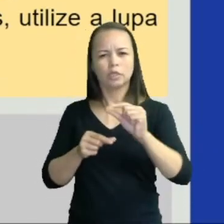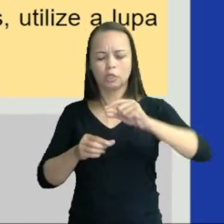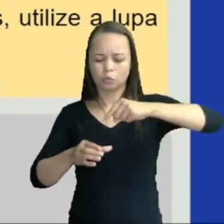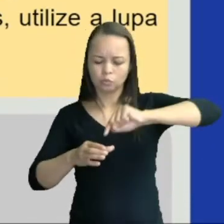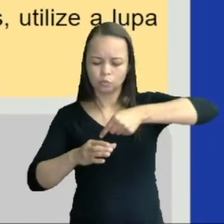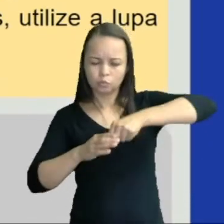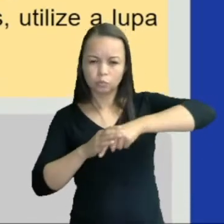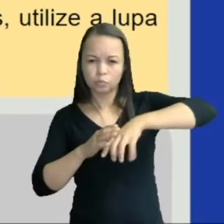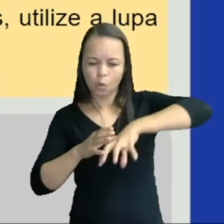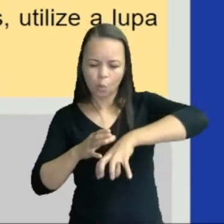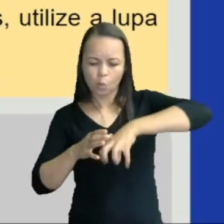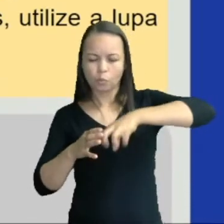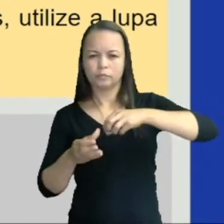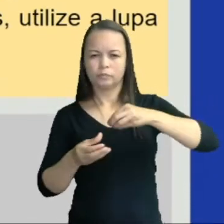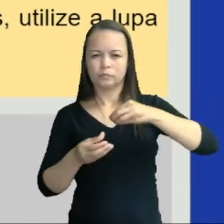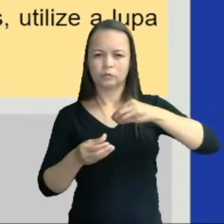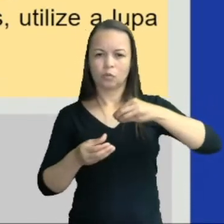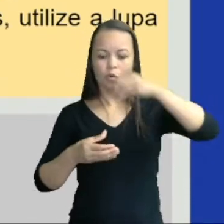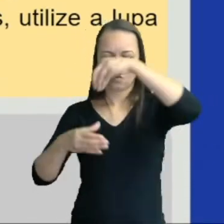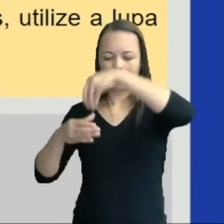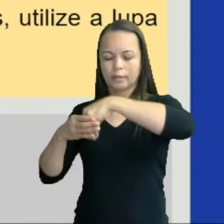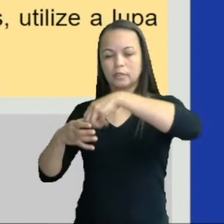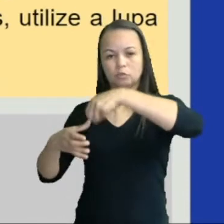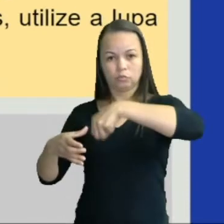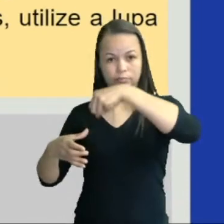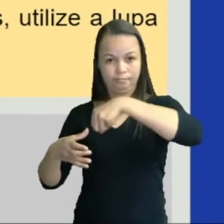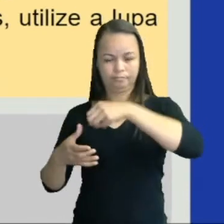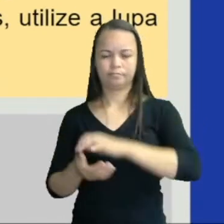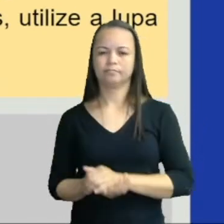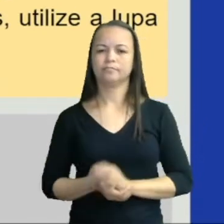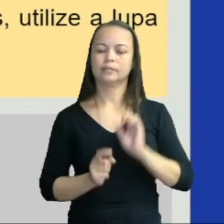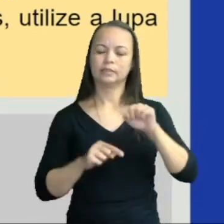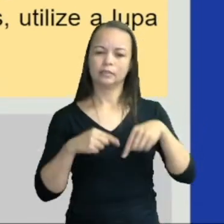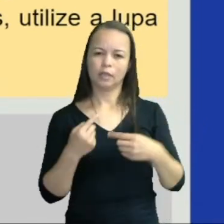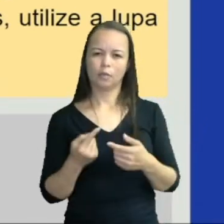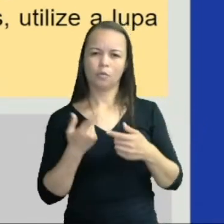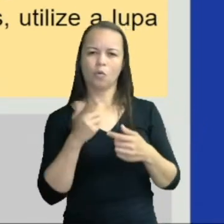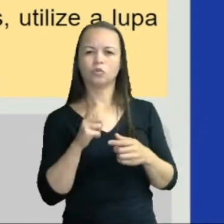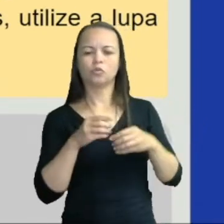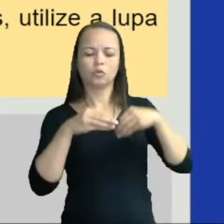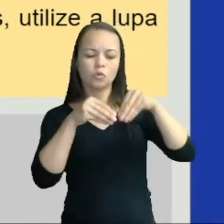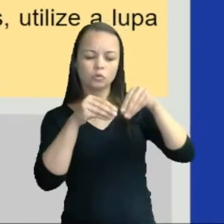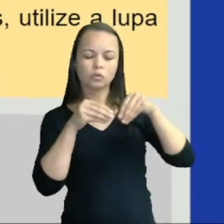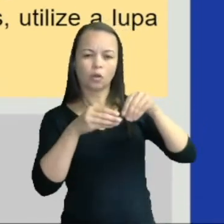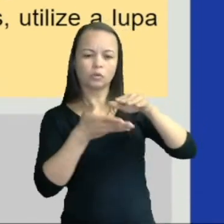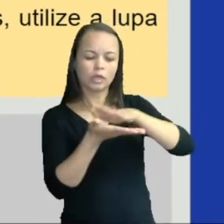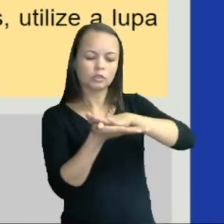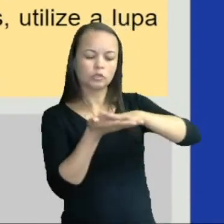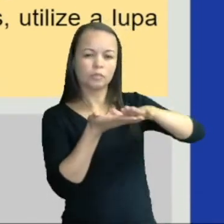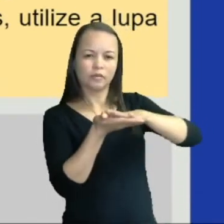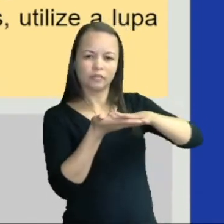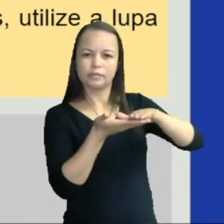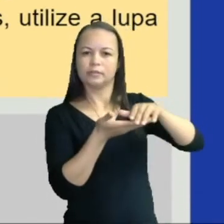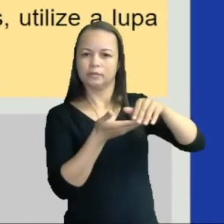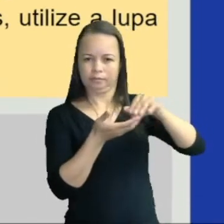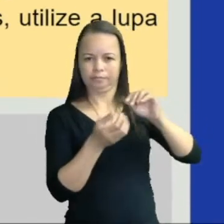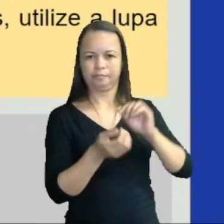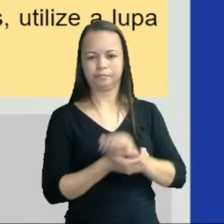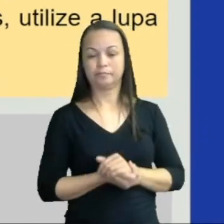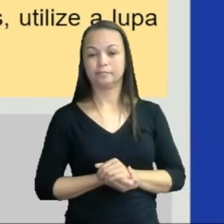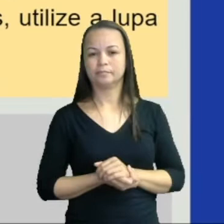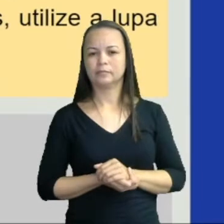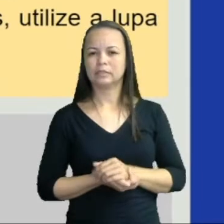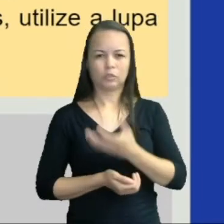do buraco, colocar dentro do saquinho plástico. Depois vai fazer o mesmo com o solo da superfície, da parte de cima.